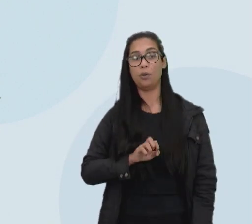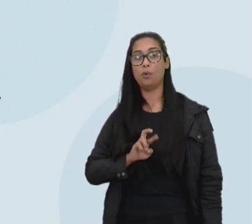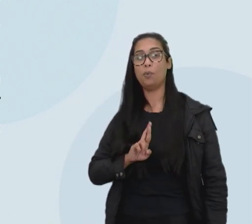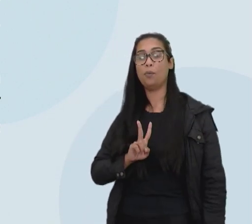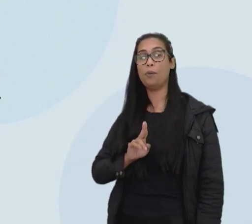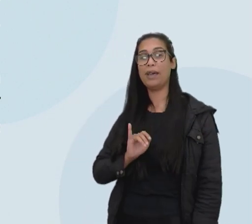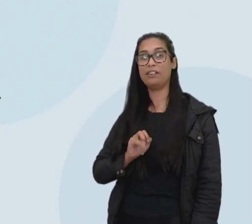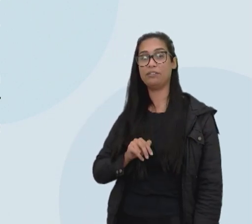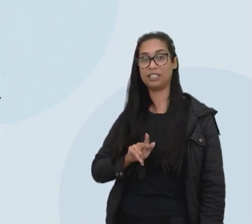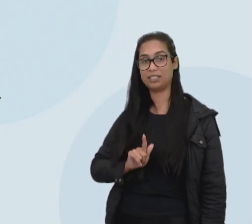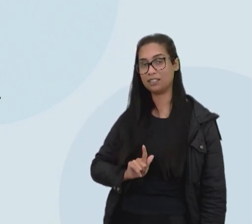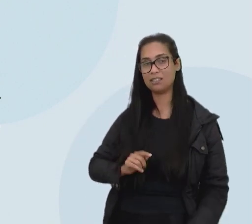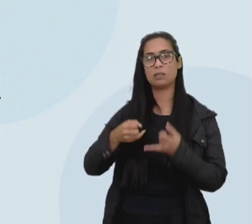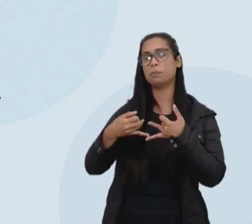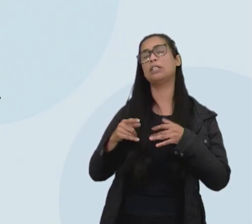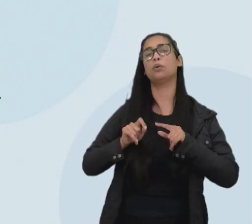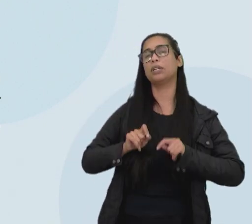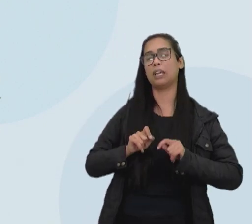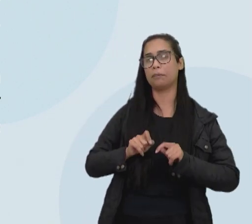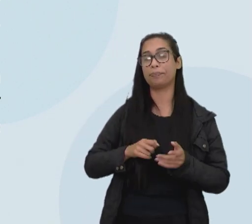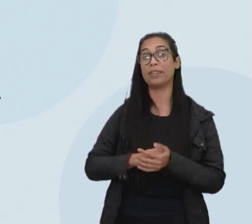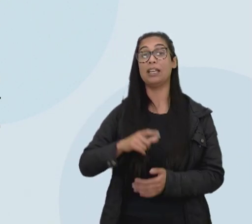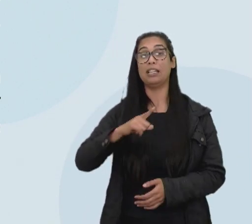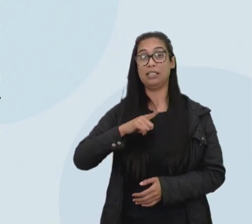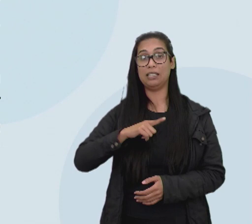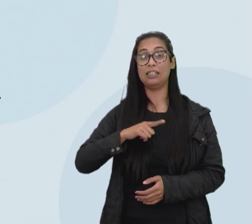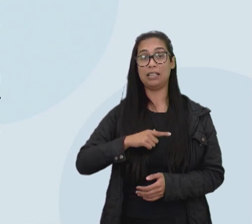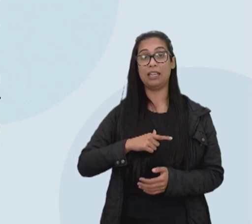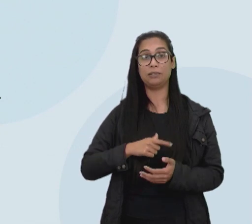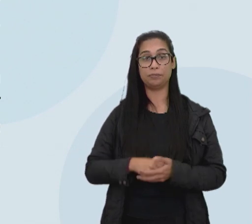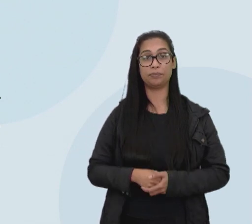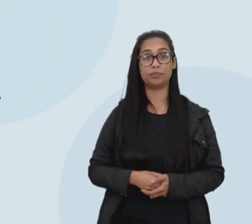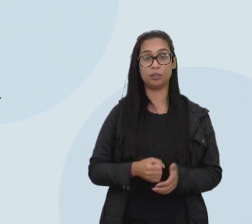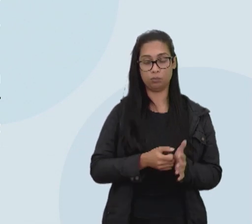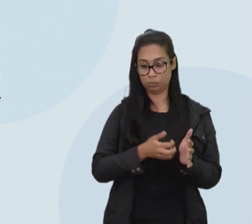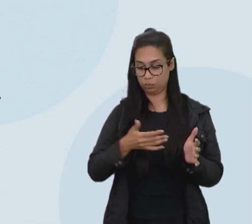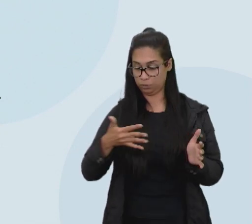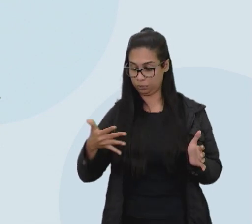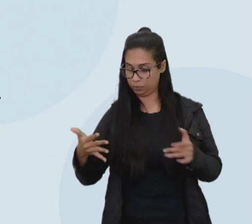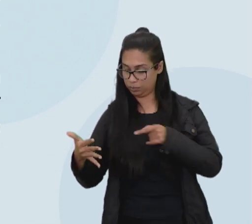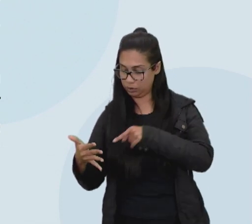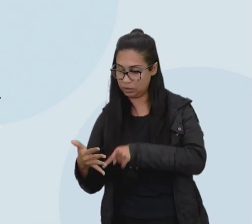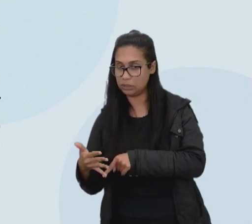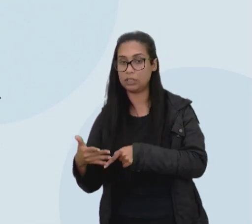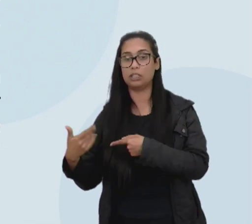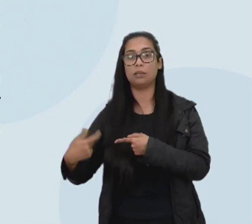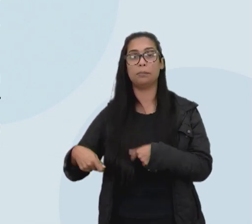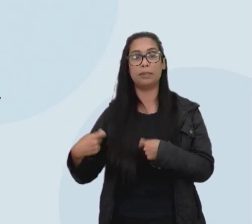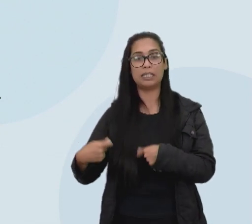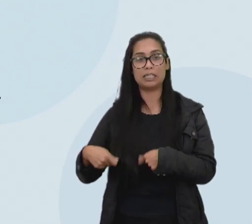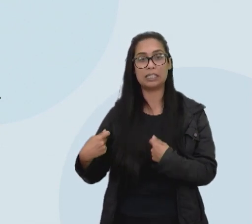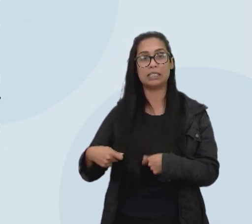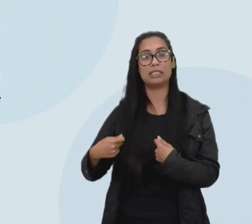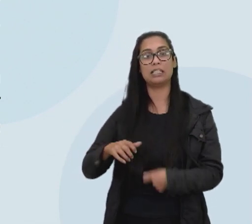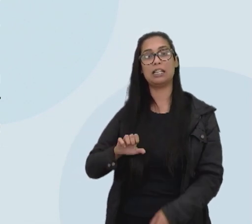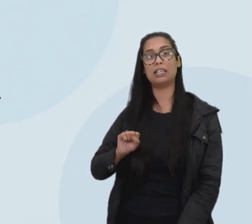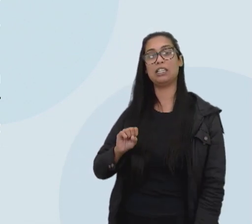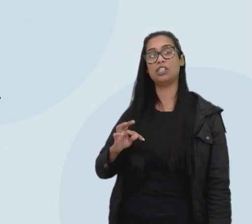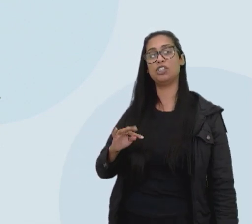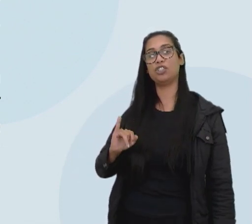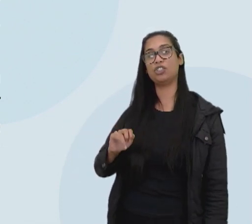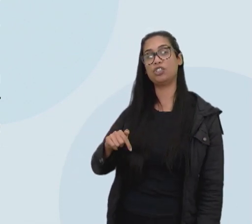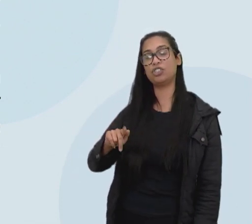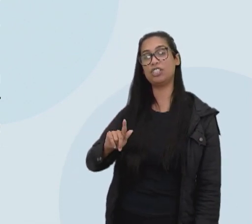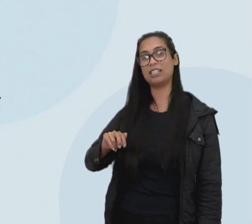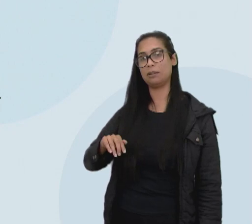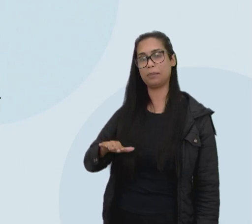fala? Que existe um processo de estigmatização e que o estigmatizado é aquela pessoa